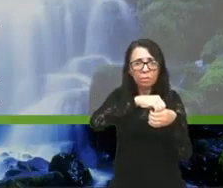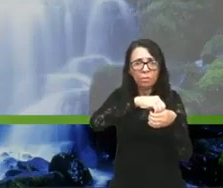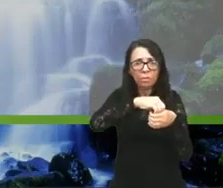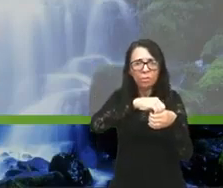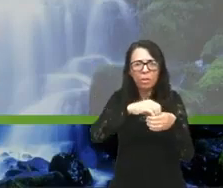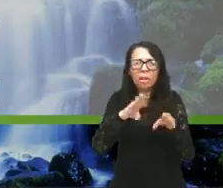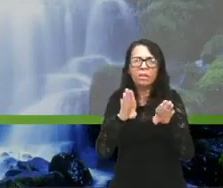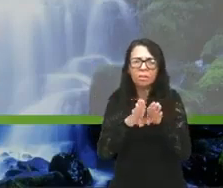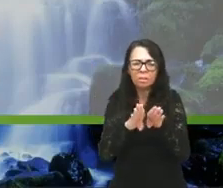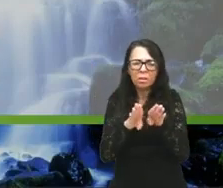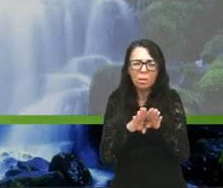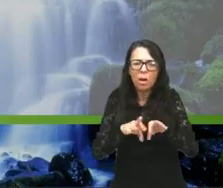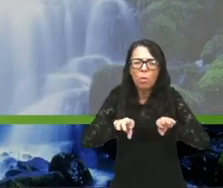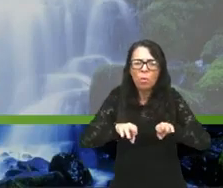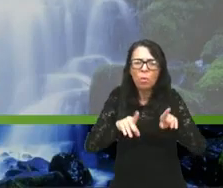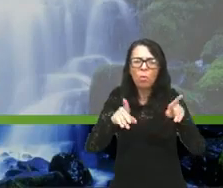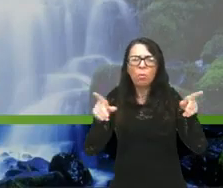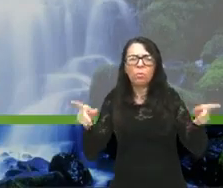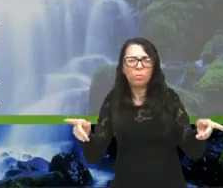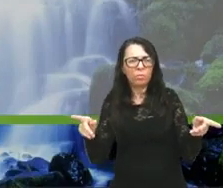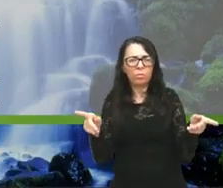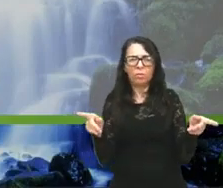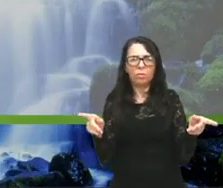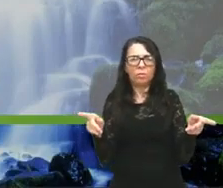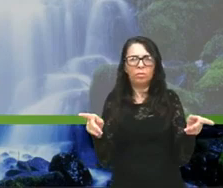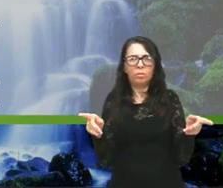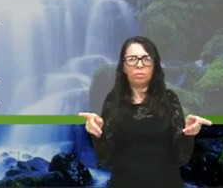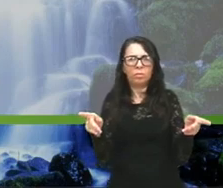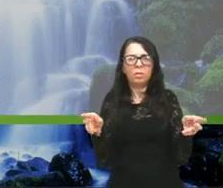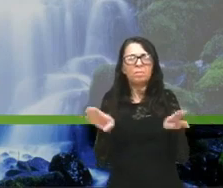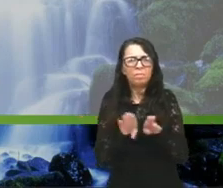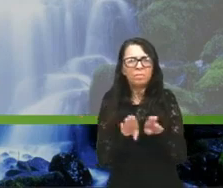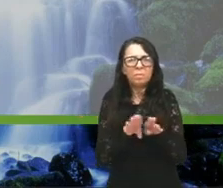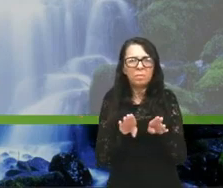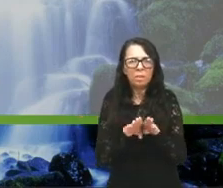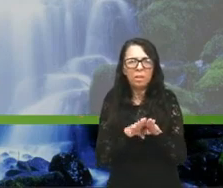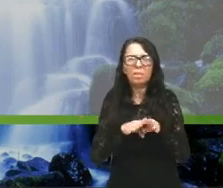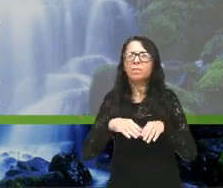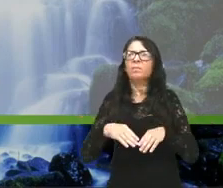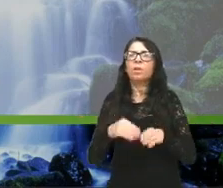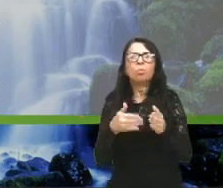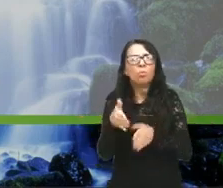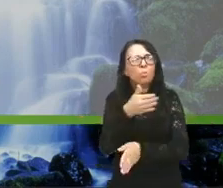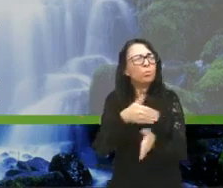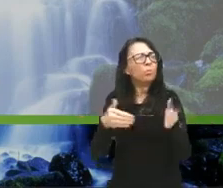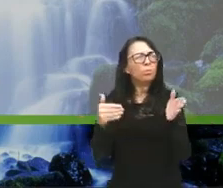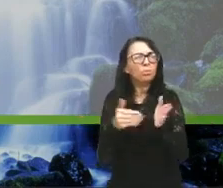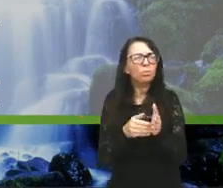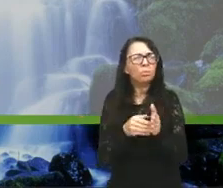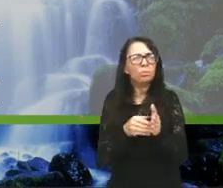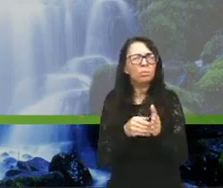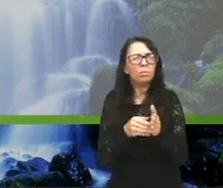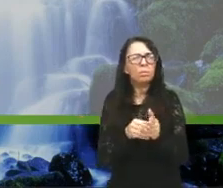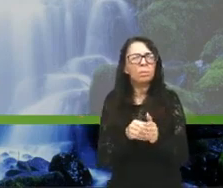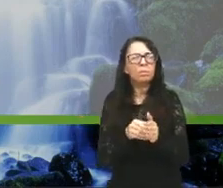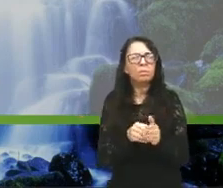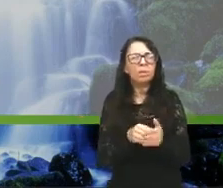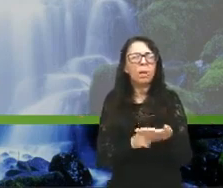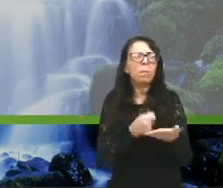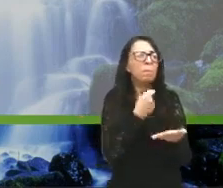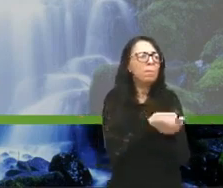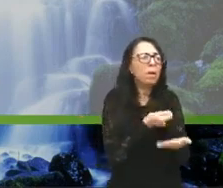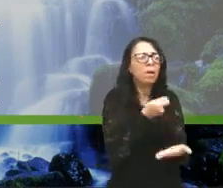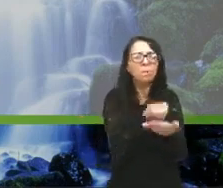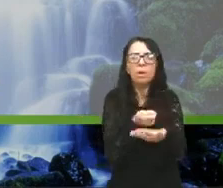tempo economicamente difícil, e muitos estão tendo poucos recursos, estão tendo dificuldade, sim, isso é